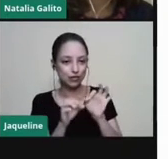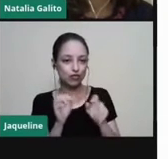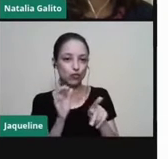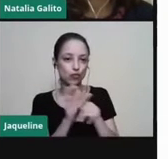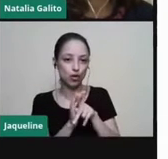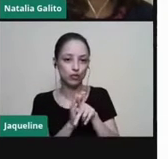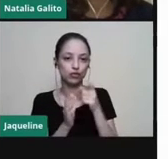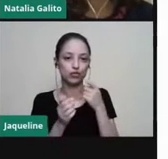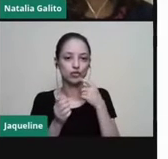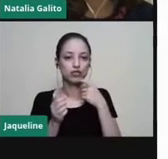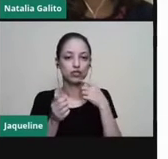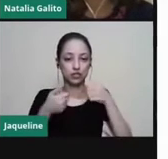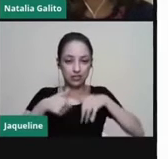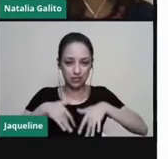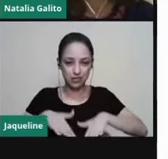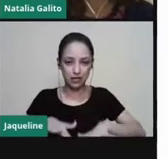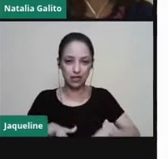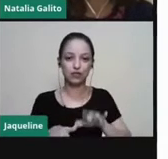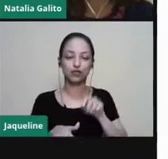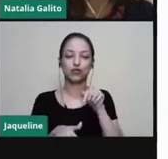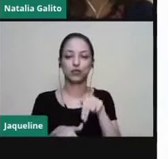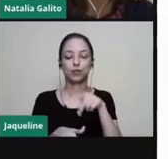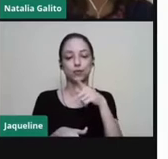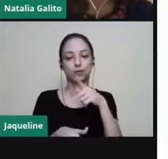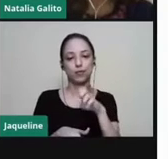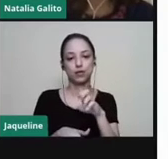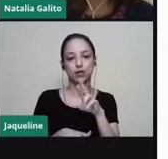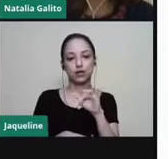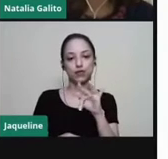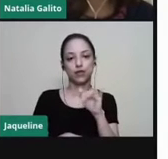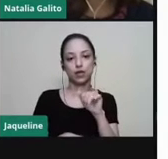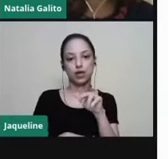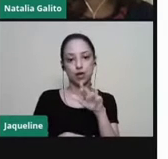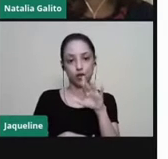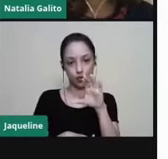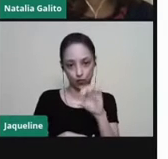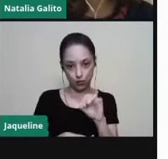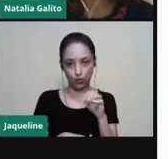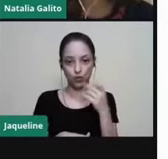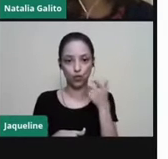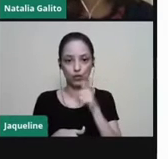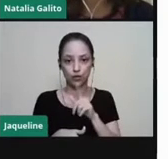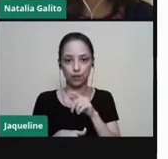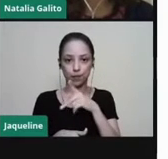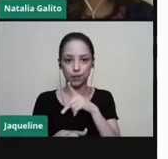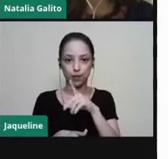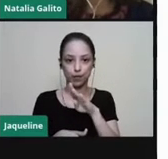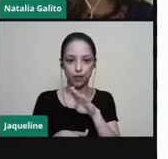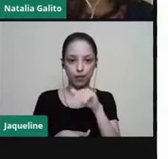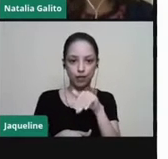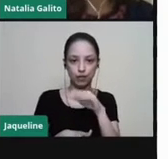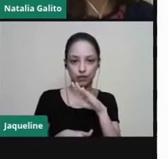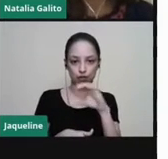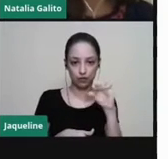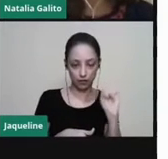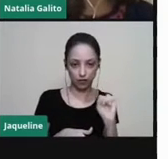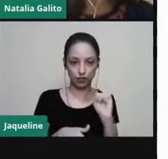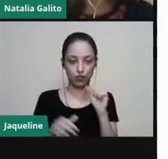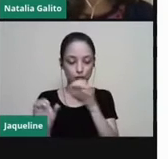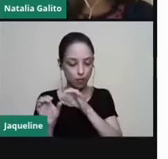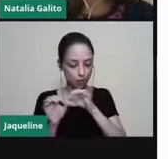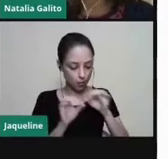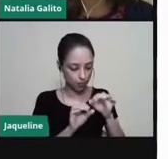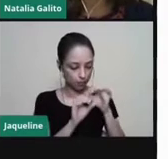são chamadas de PBMCs, de forma rotineira, né? E aí você pega as PBMCs e joga em cultura, num meio de